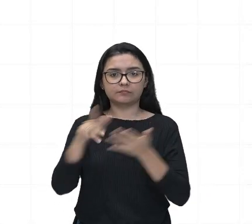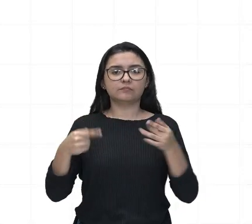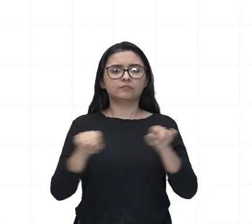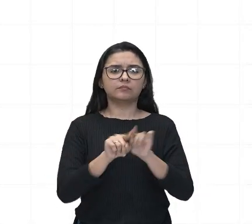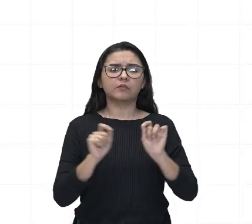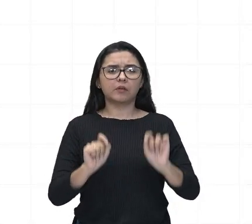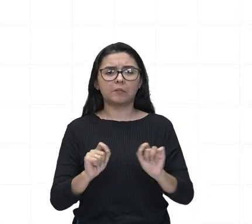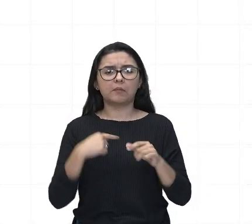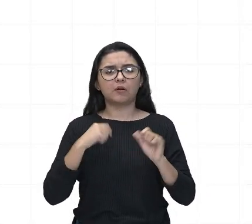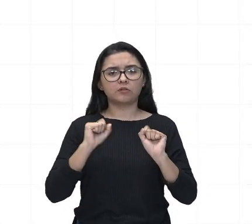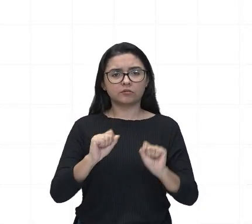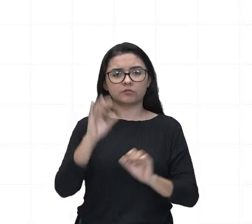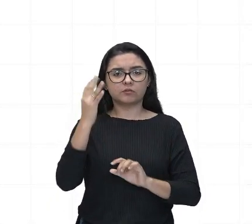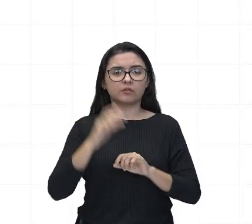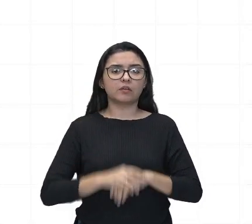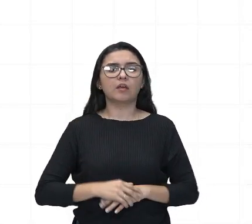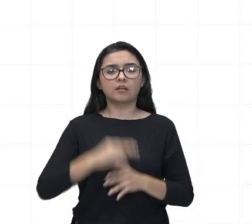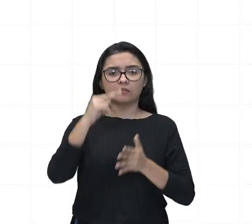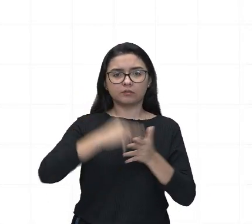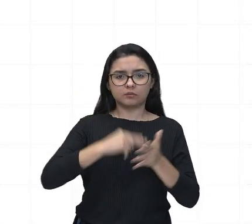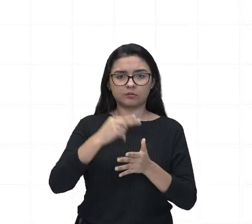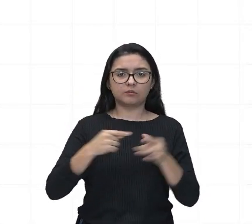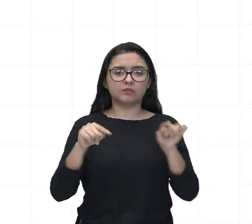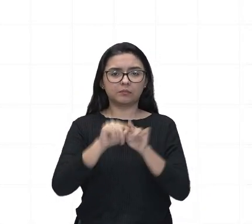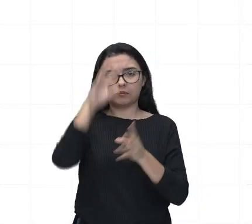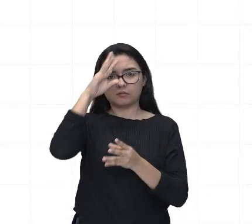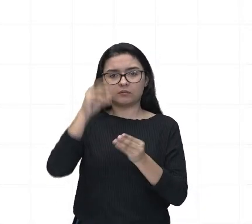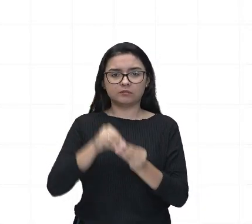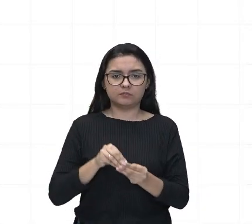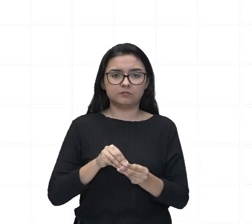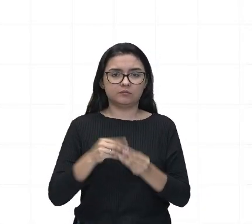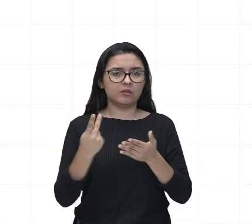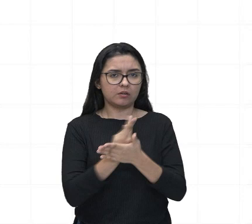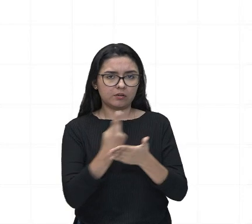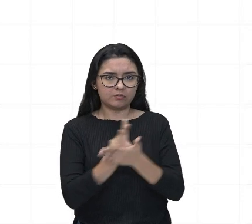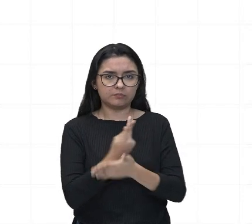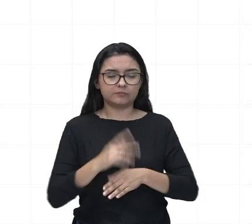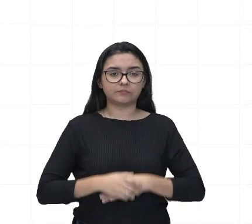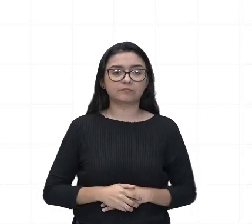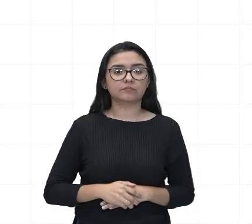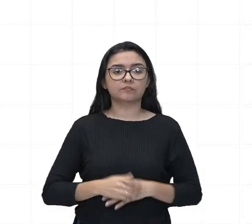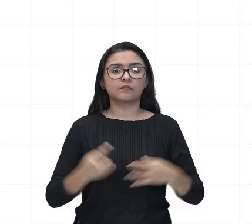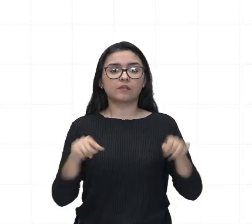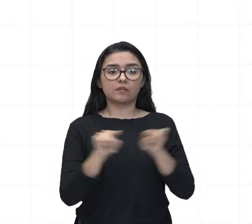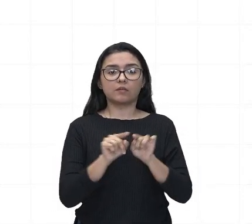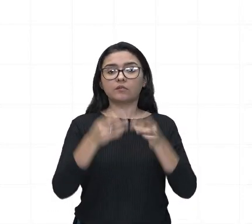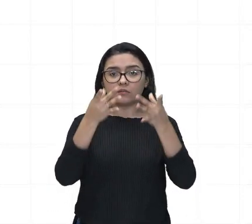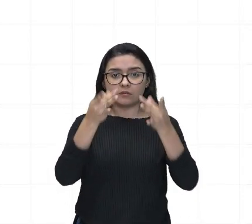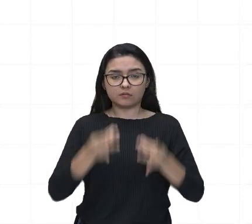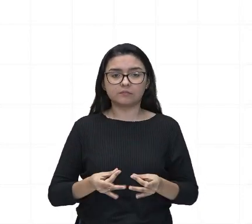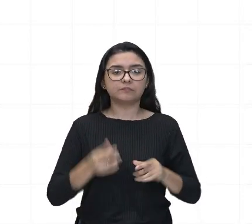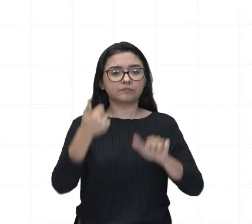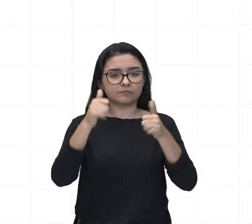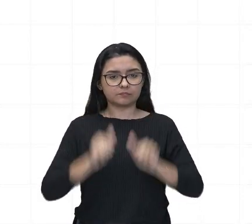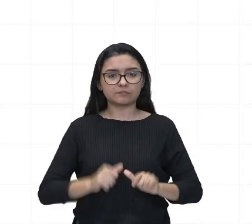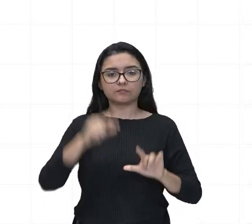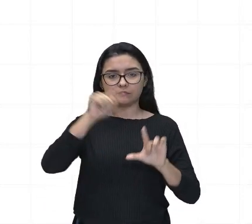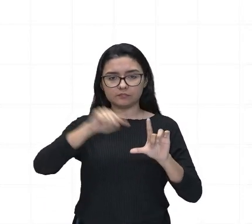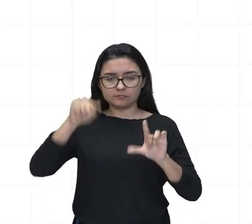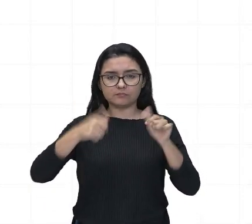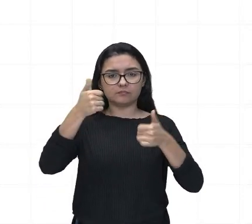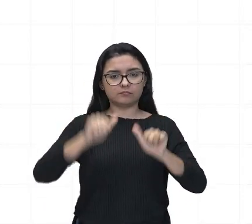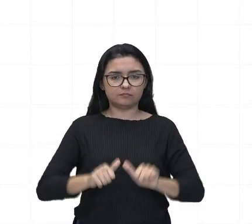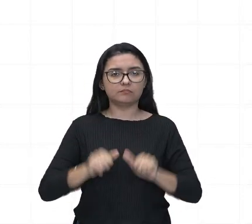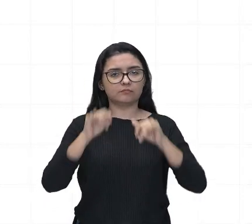podem induzir a erro de leitura ou de interpretação. E no detalhamento, análise de gráficos divulgado